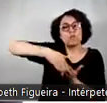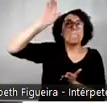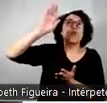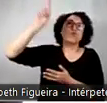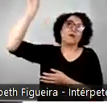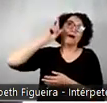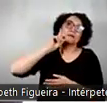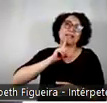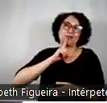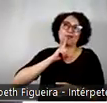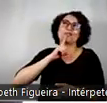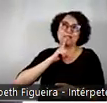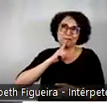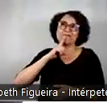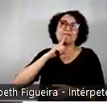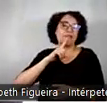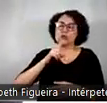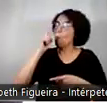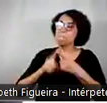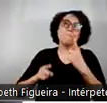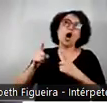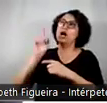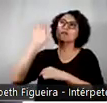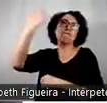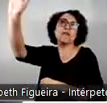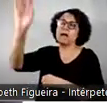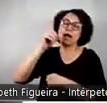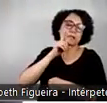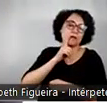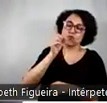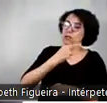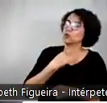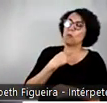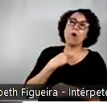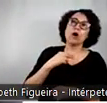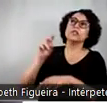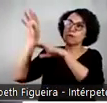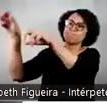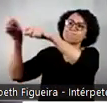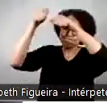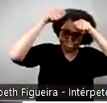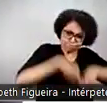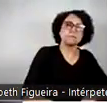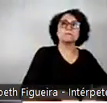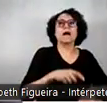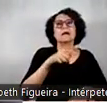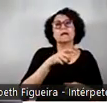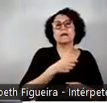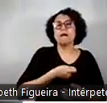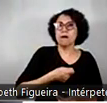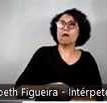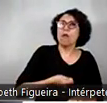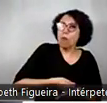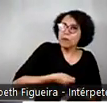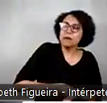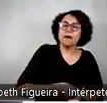desse deslocamento forçado, né, que a gente reconhece como deportação, né? E aí a gente tem uma outra complexidade